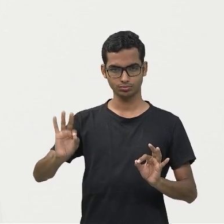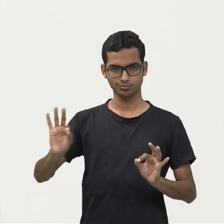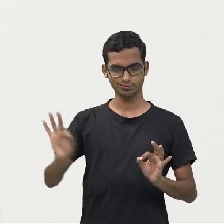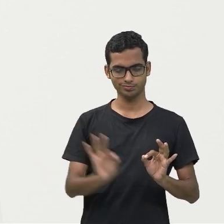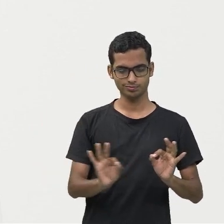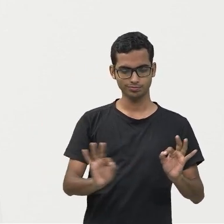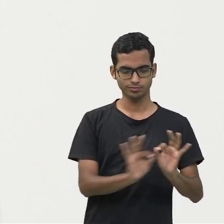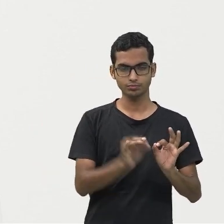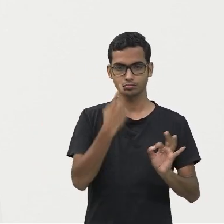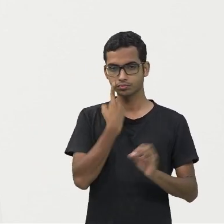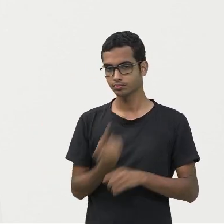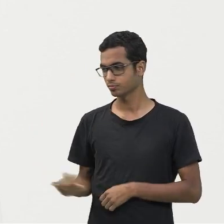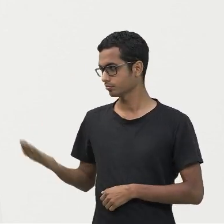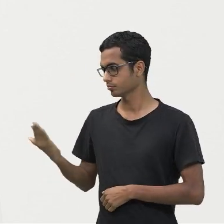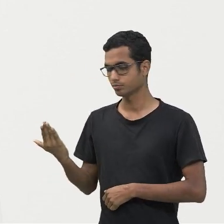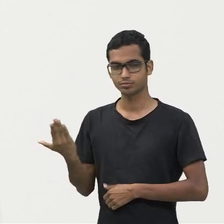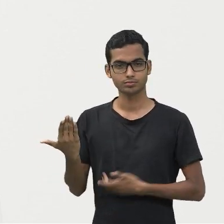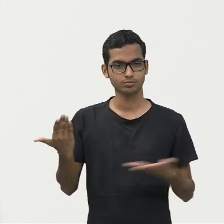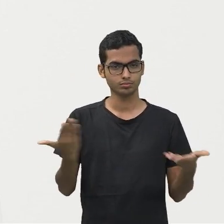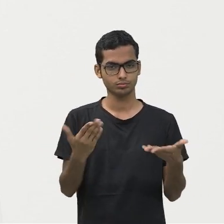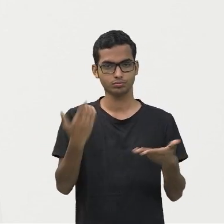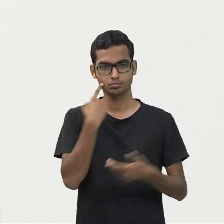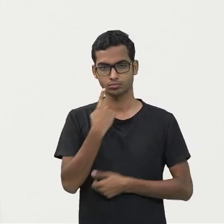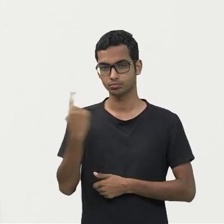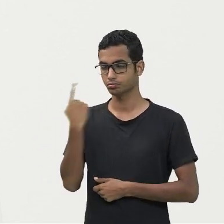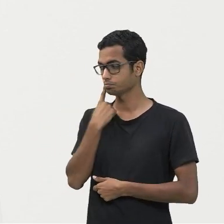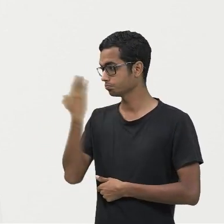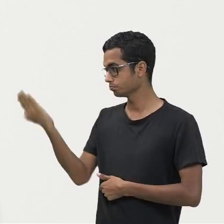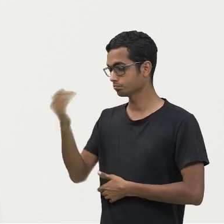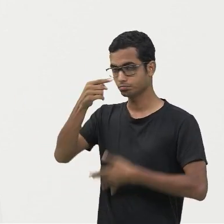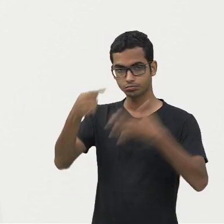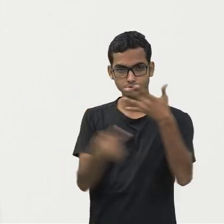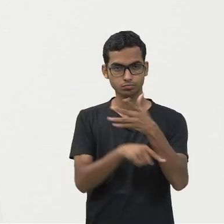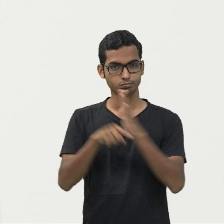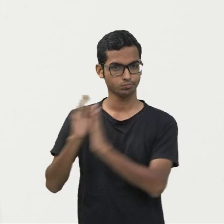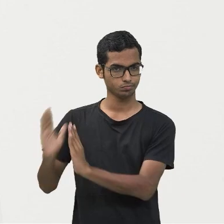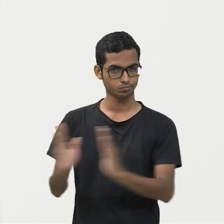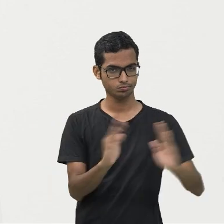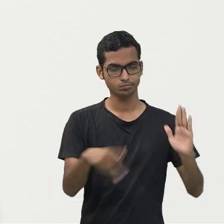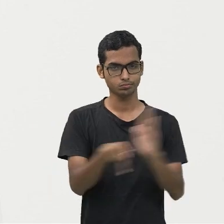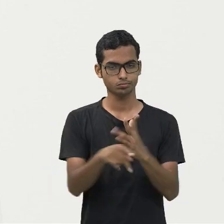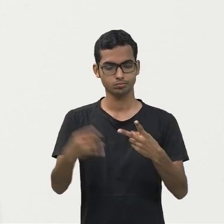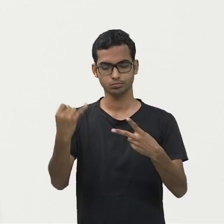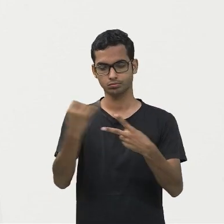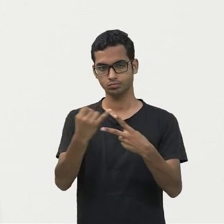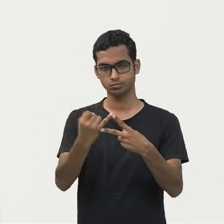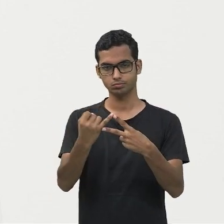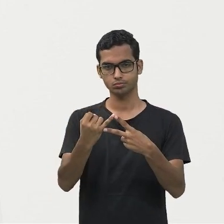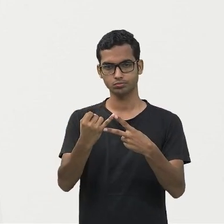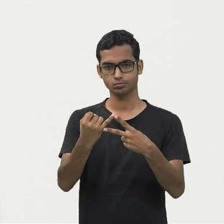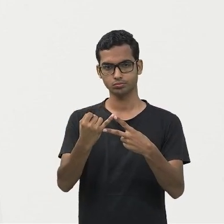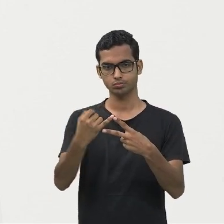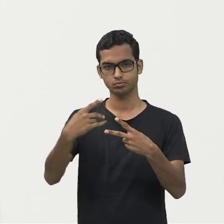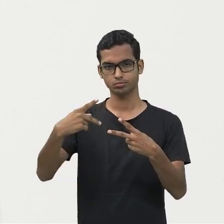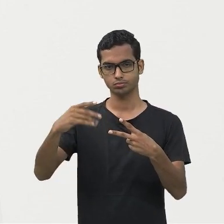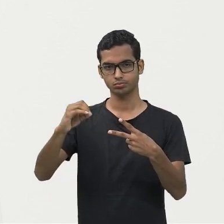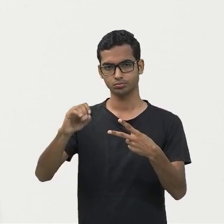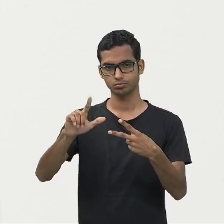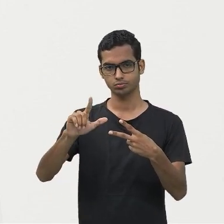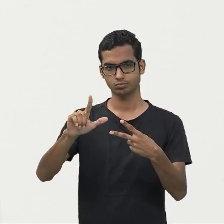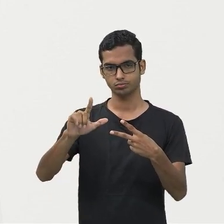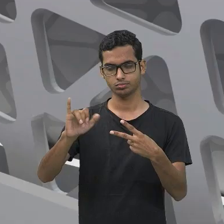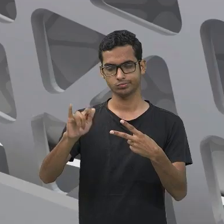octógono. Tá bom? Então, pessoal, aí a gente já está aprendendo a identificar